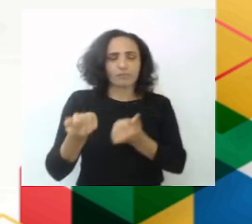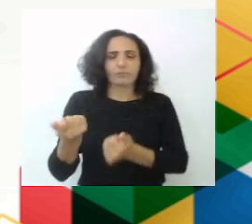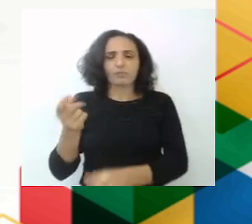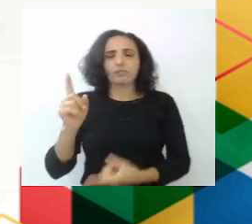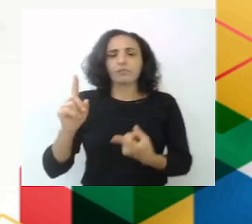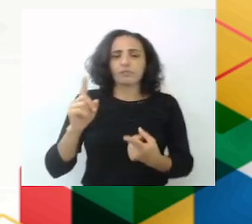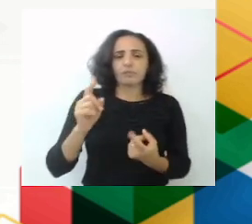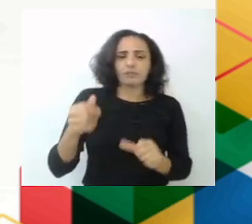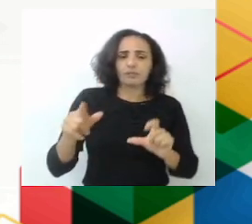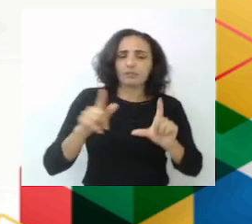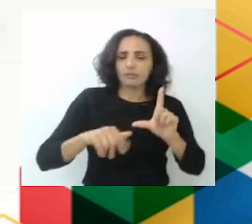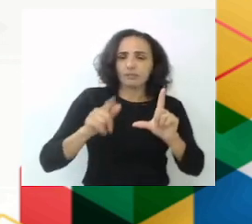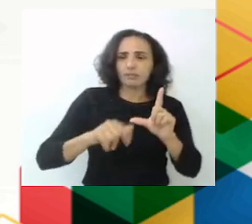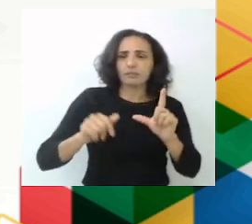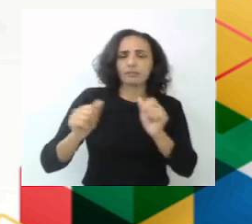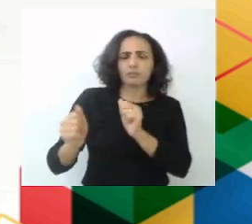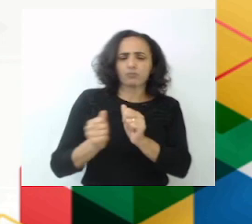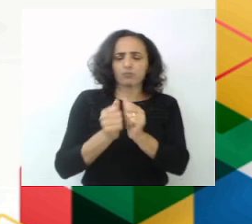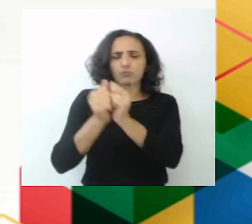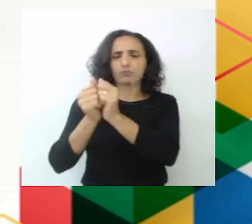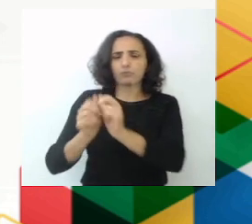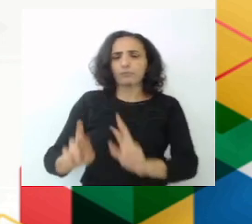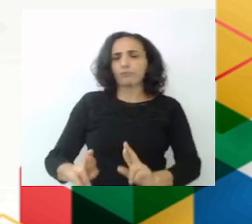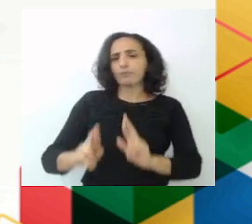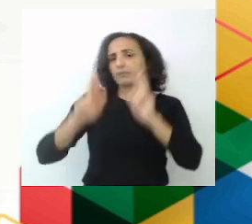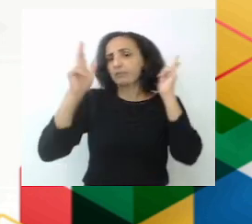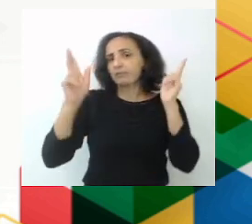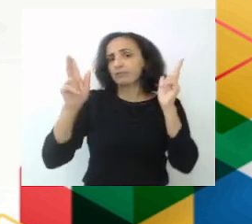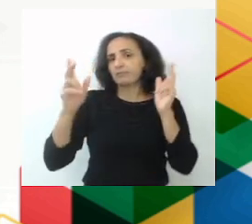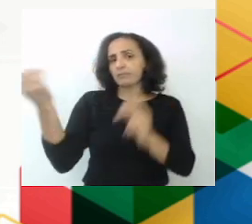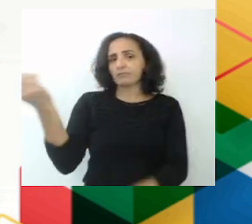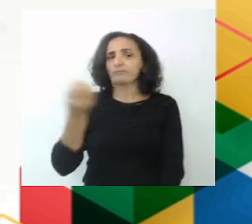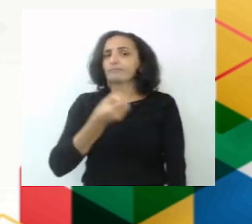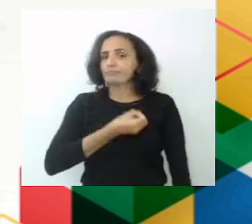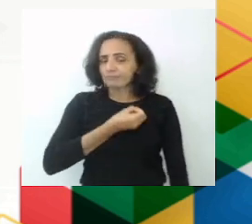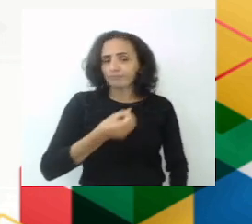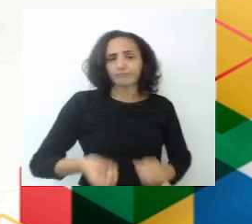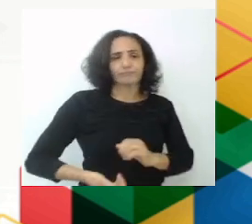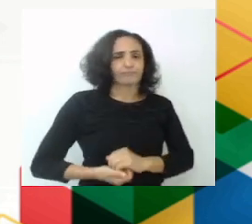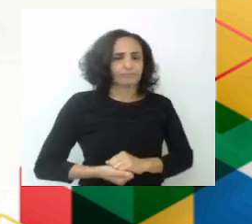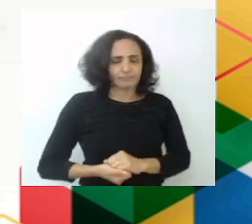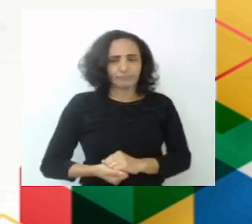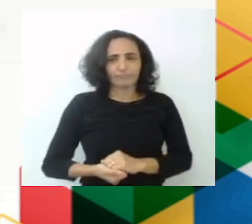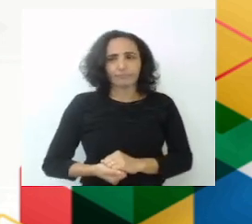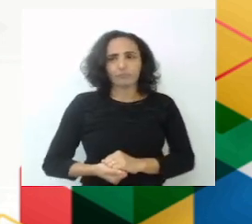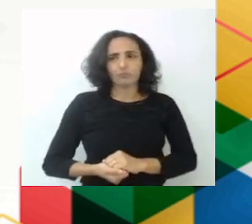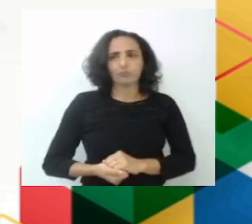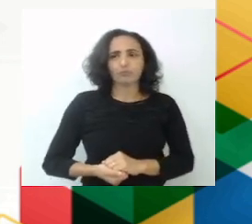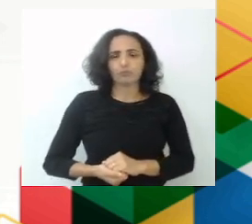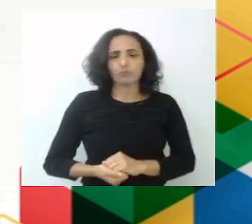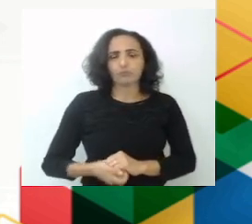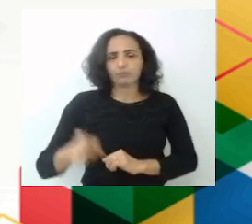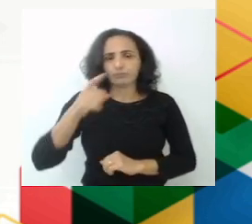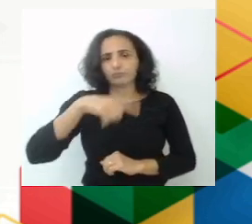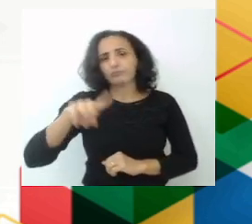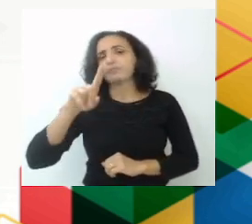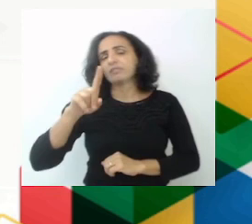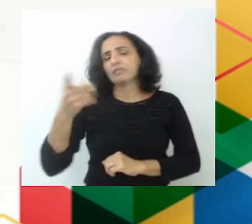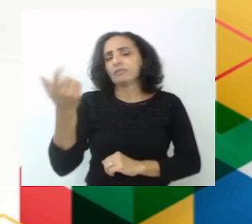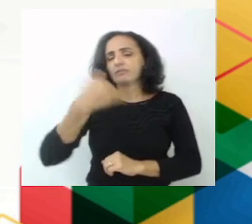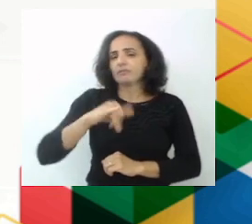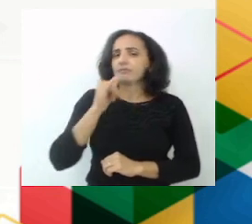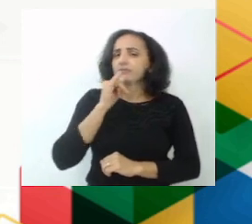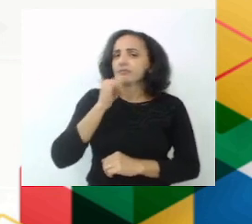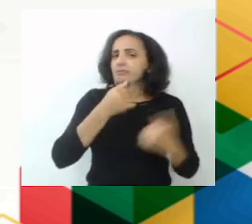deve ser sempre diferente de zero. Certo? Então, está aí o primeiro exemplo